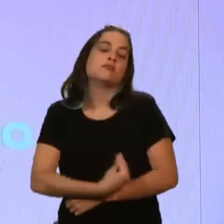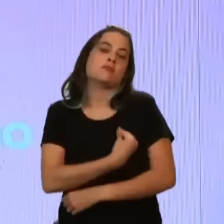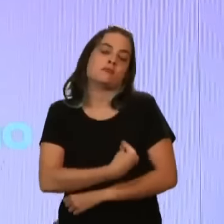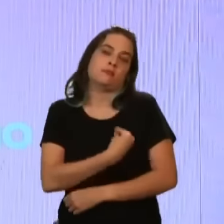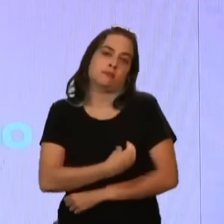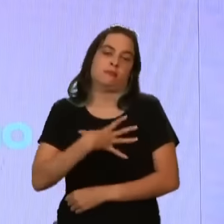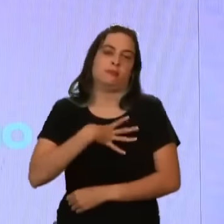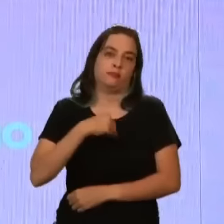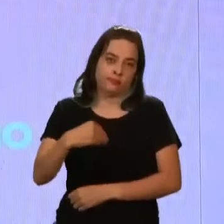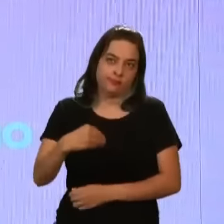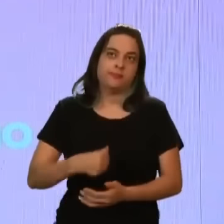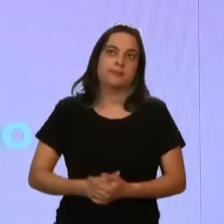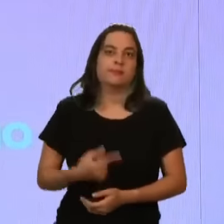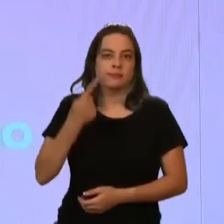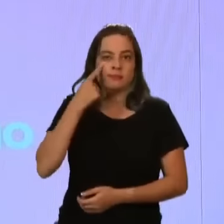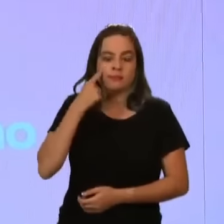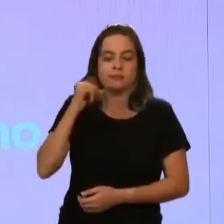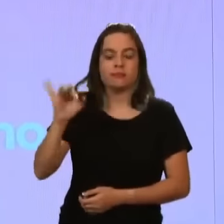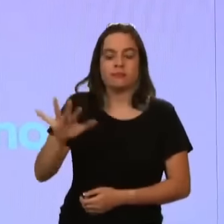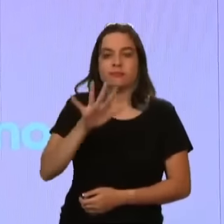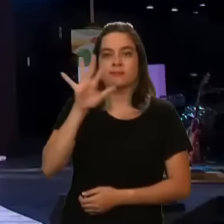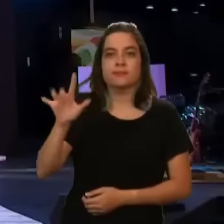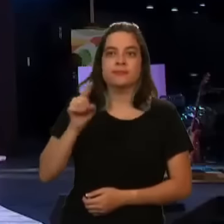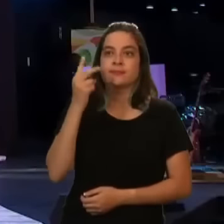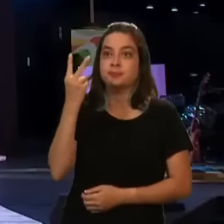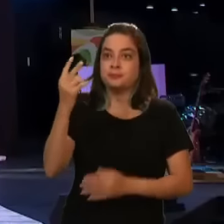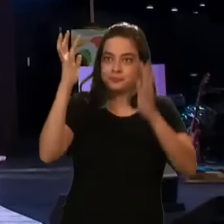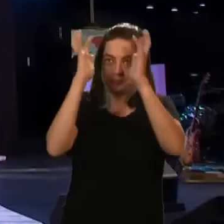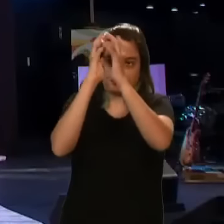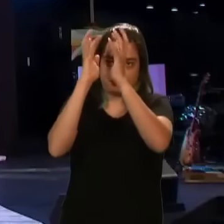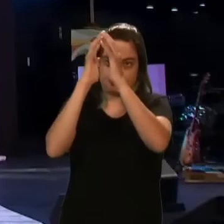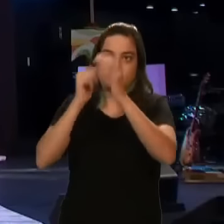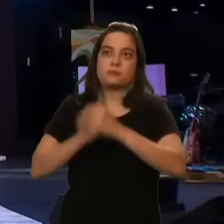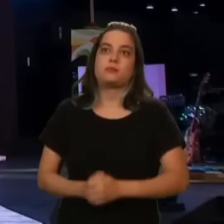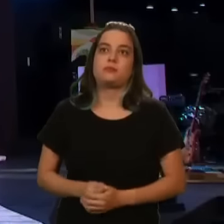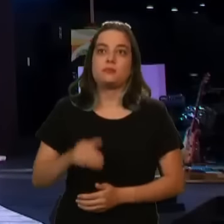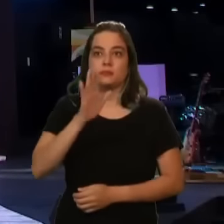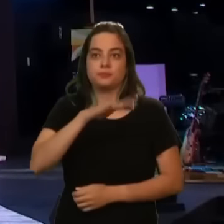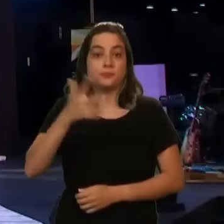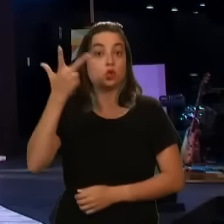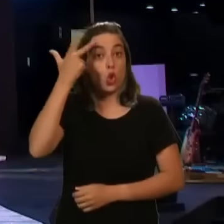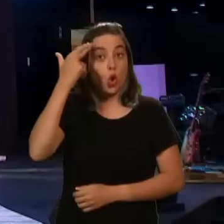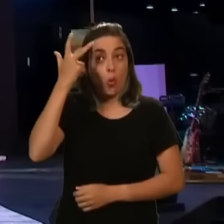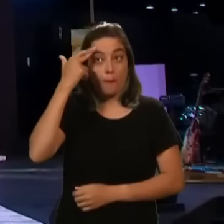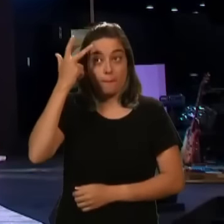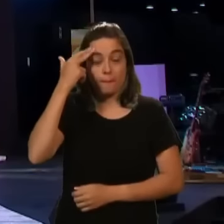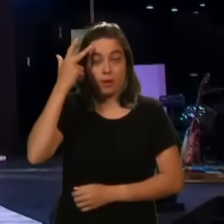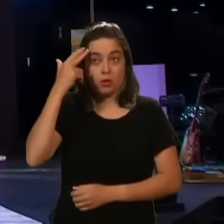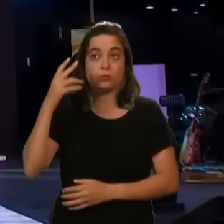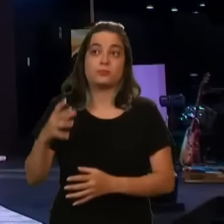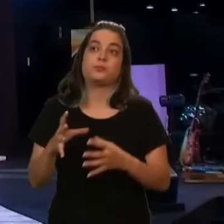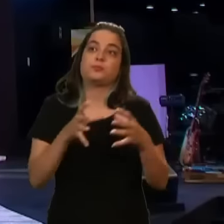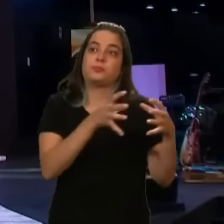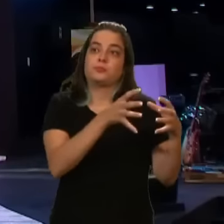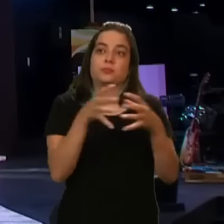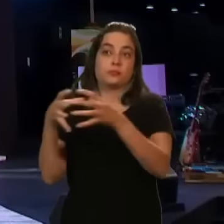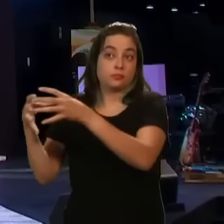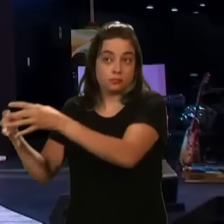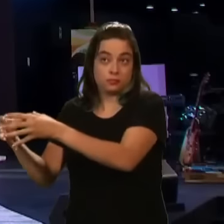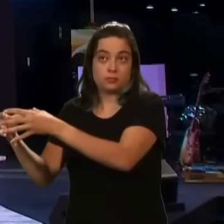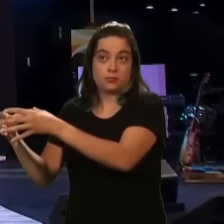filho. Olha aqui a imagem de 2 cérebros, uma criança normal, criada com estímulo e